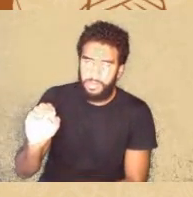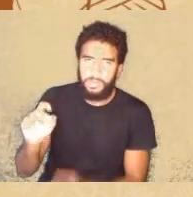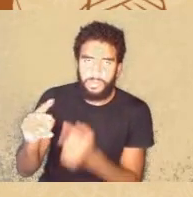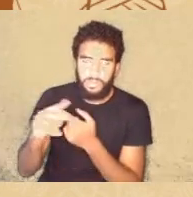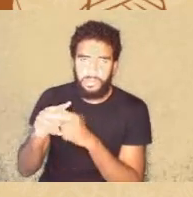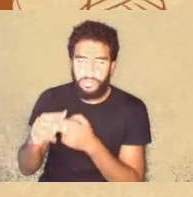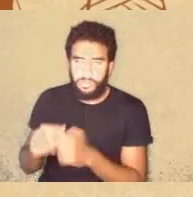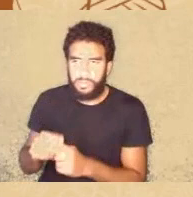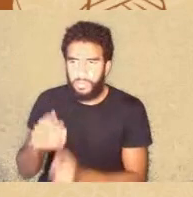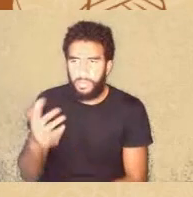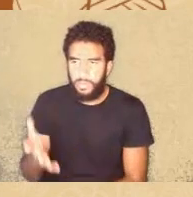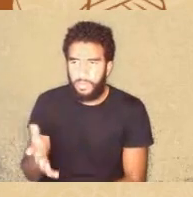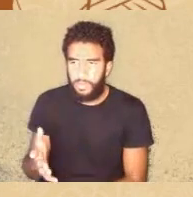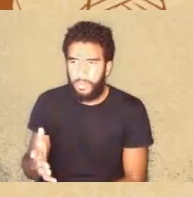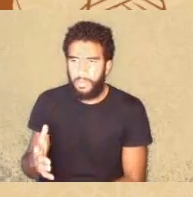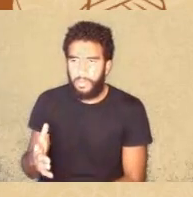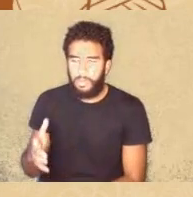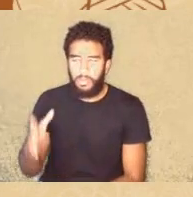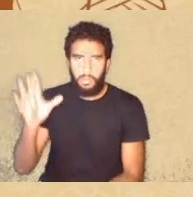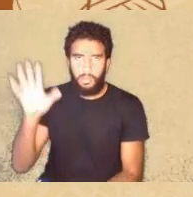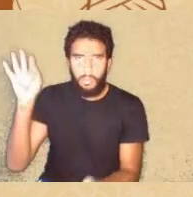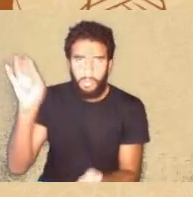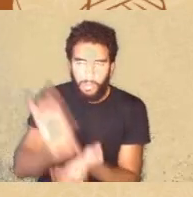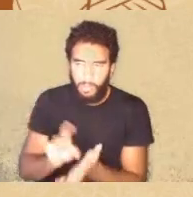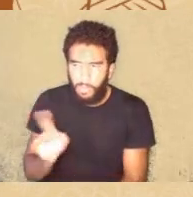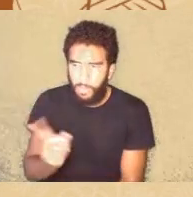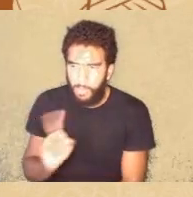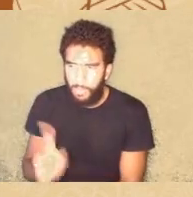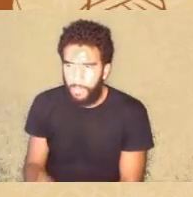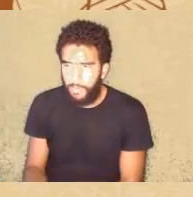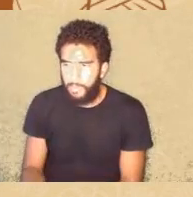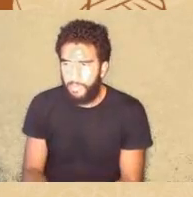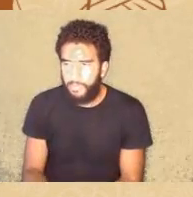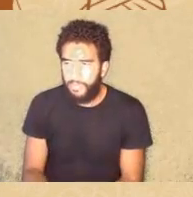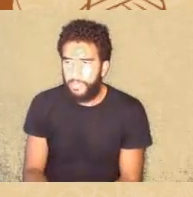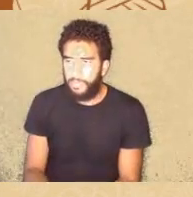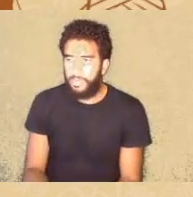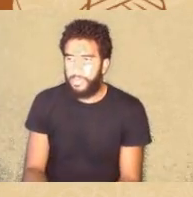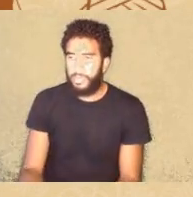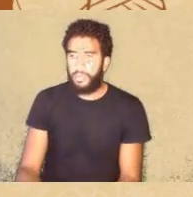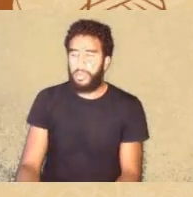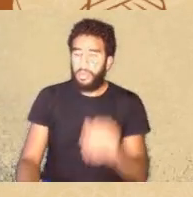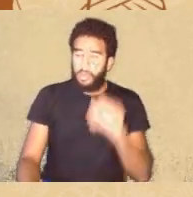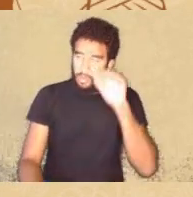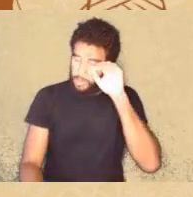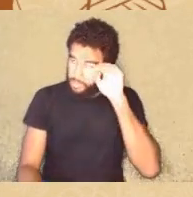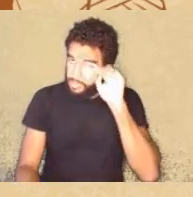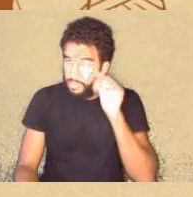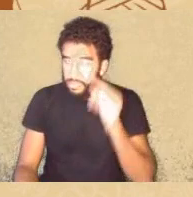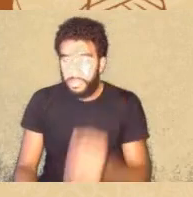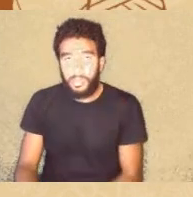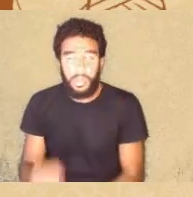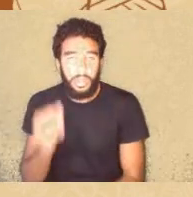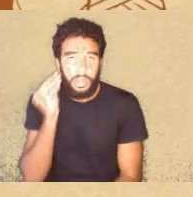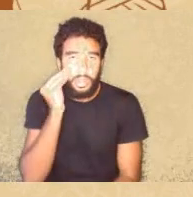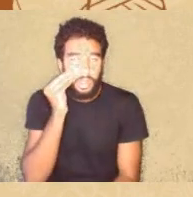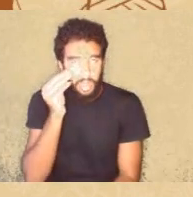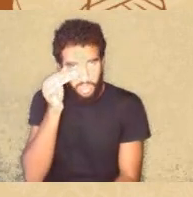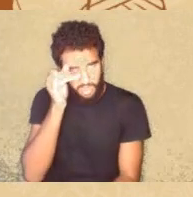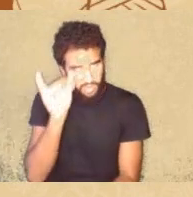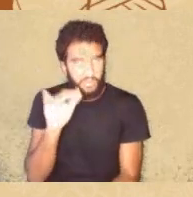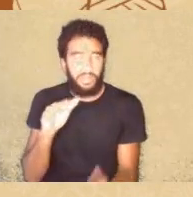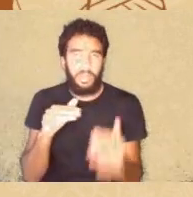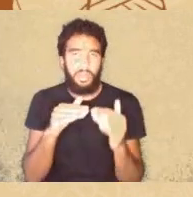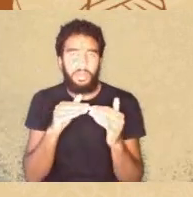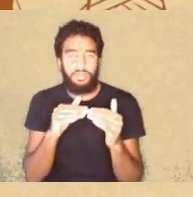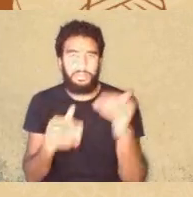no pleno sentido reparação, é uma estratégia de diminuir um pouco as desigualdades. Agora, reparar aquilo é um grande